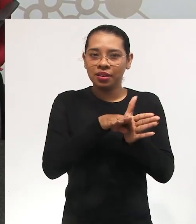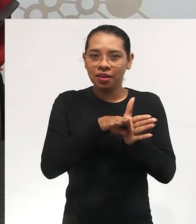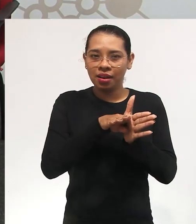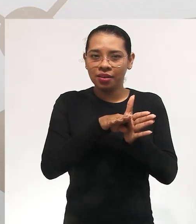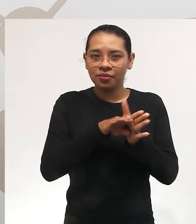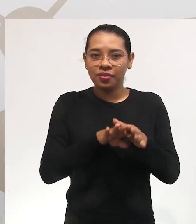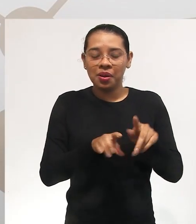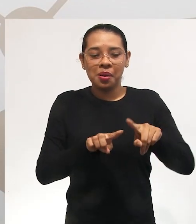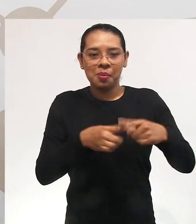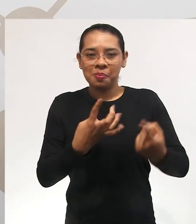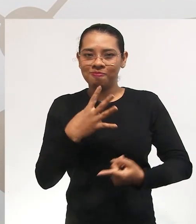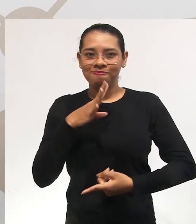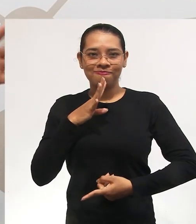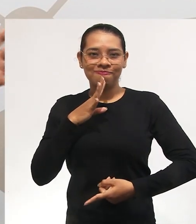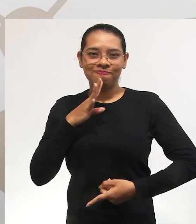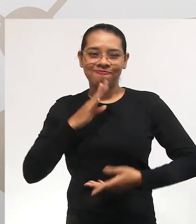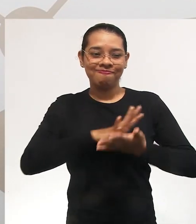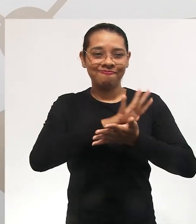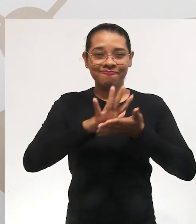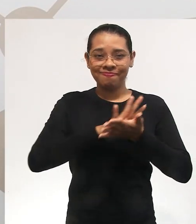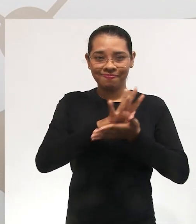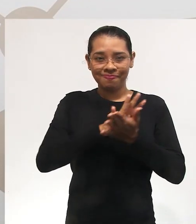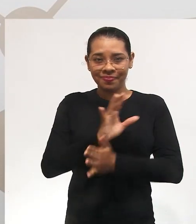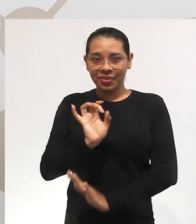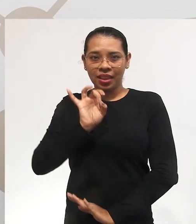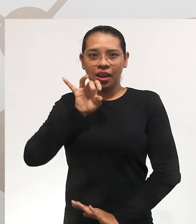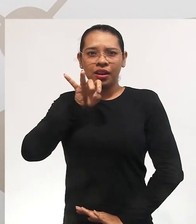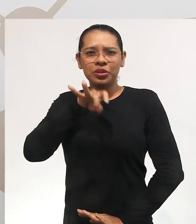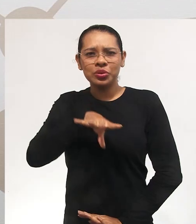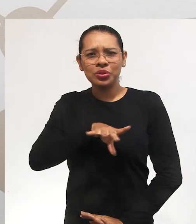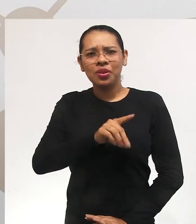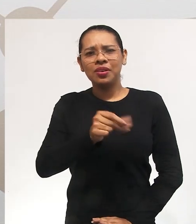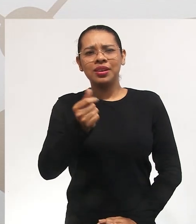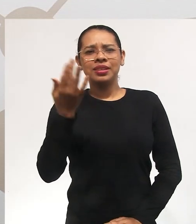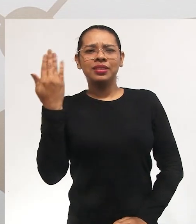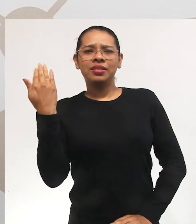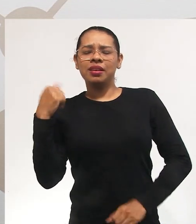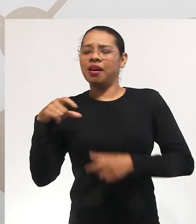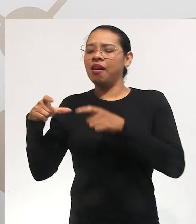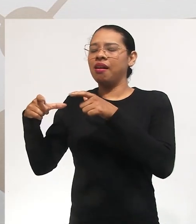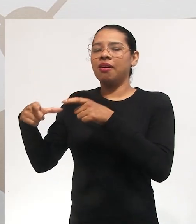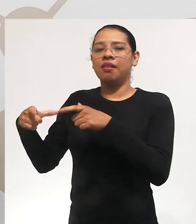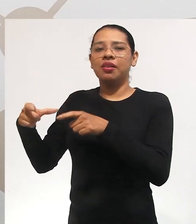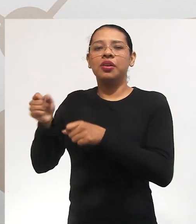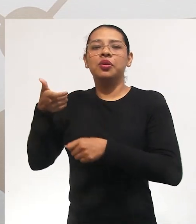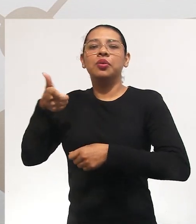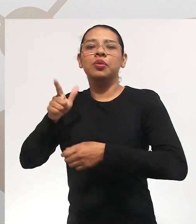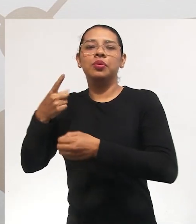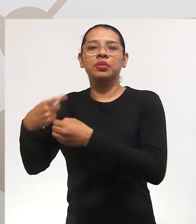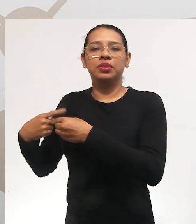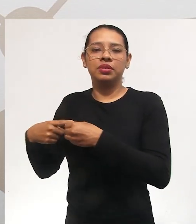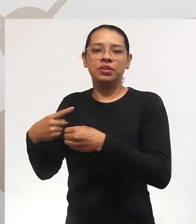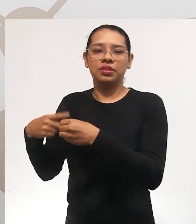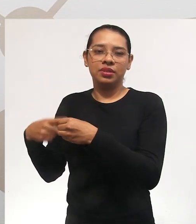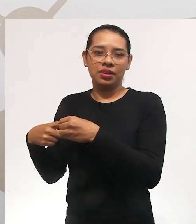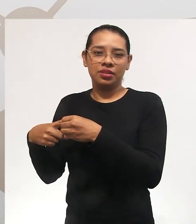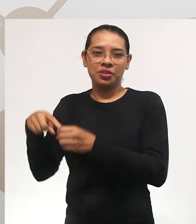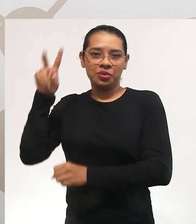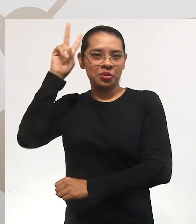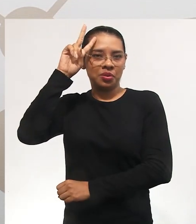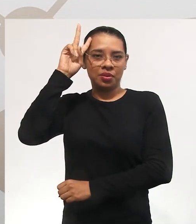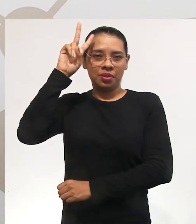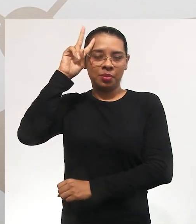restringia apenas aquilo que eles estudaram na escola dele. Então, a ideia era termos um parâmetro